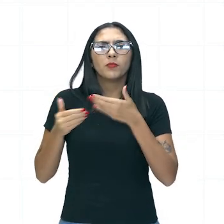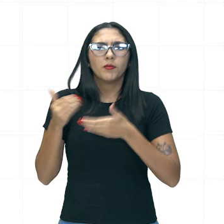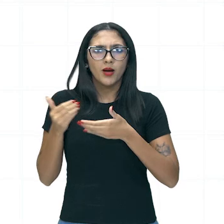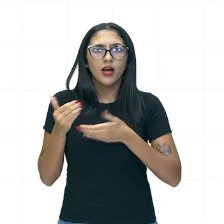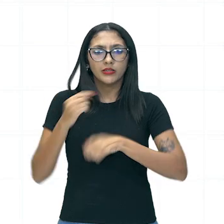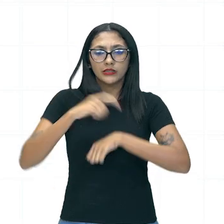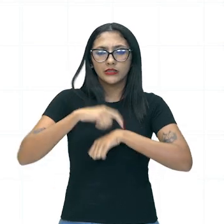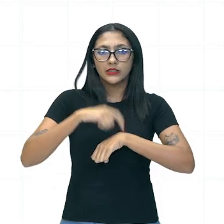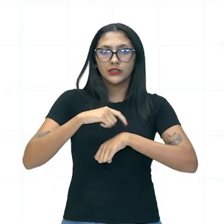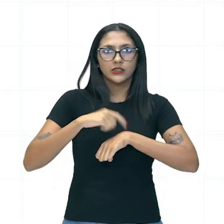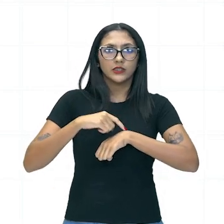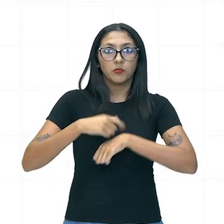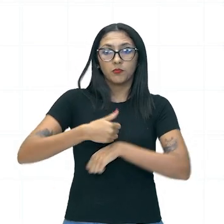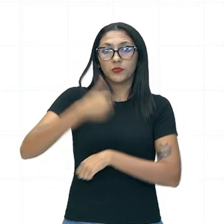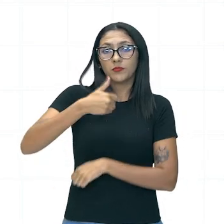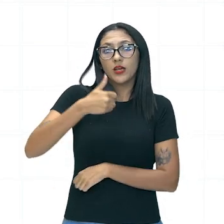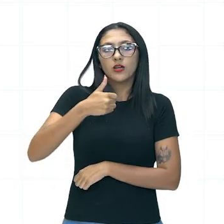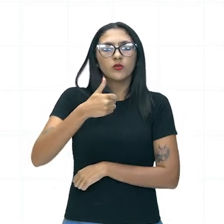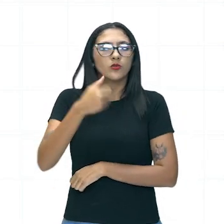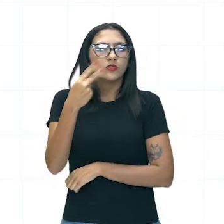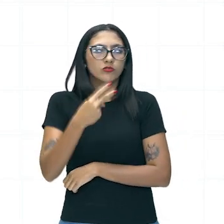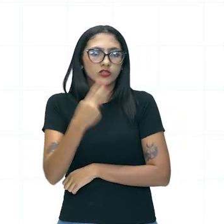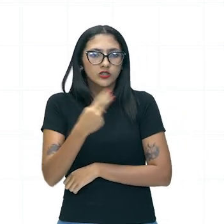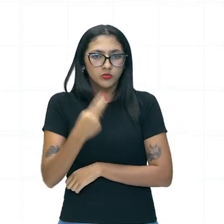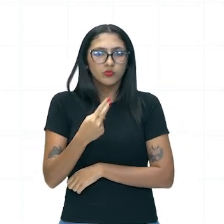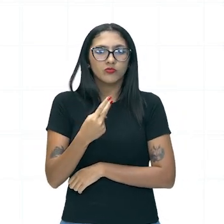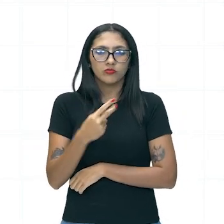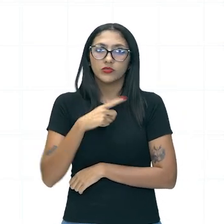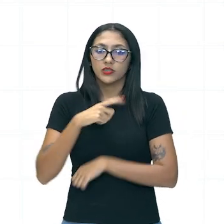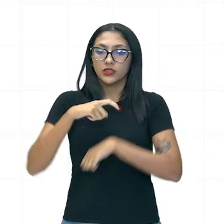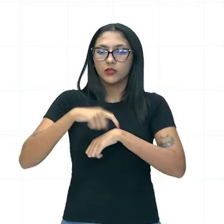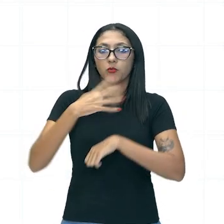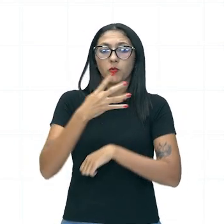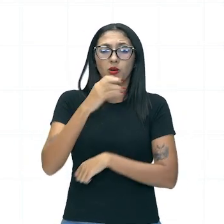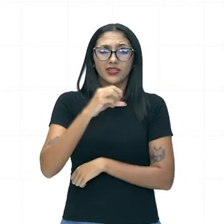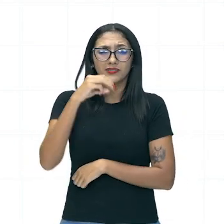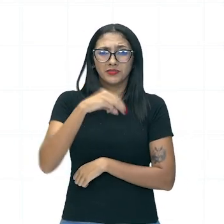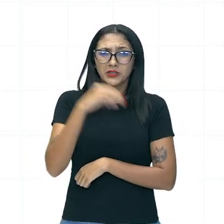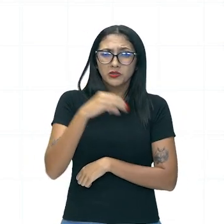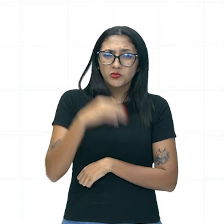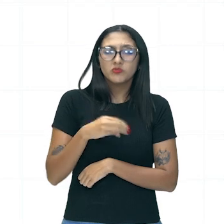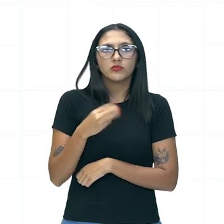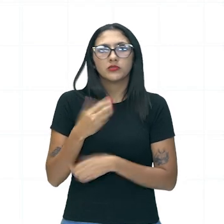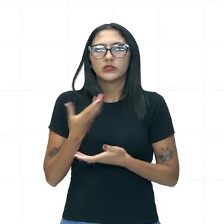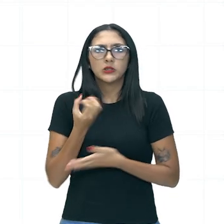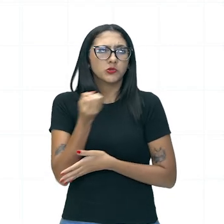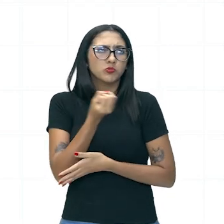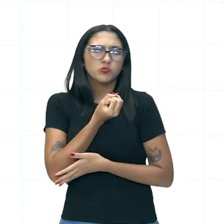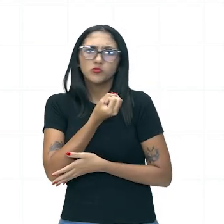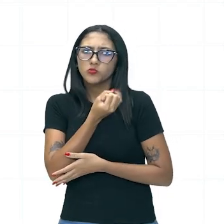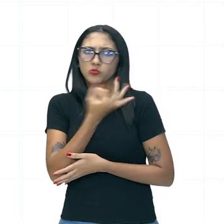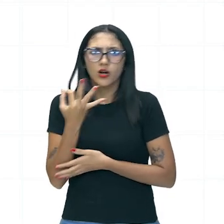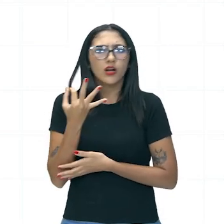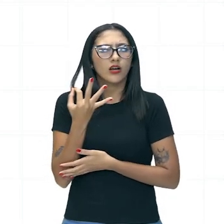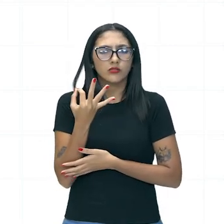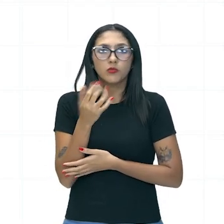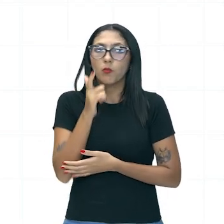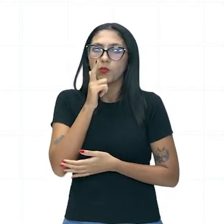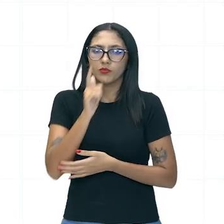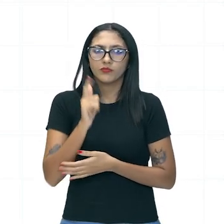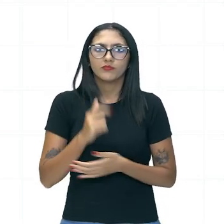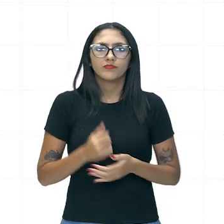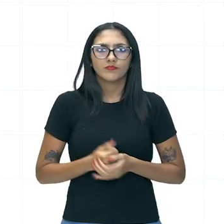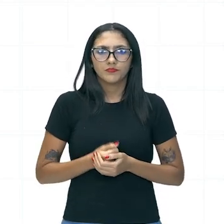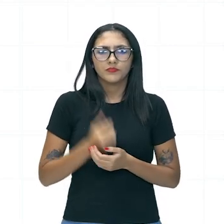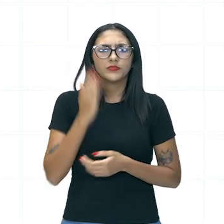de 40 minutos ou de 7 minutos, dependendo ali da modalidade. Então, a gente já vê que tem modalidades